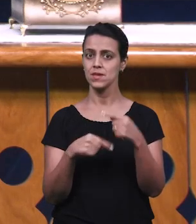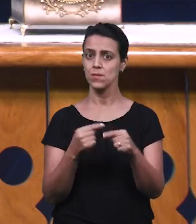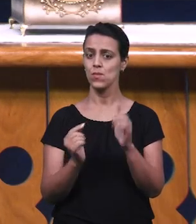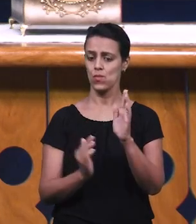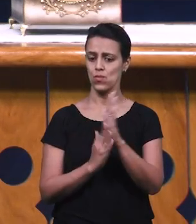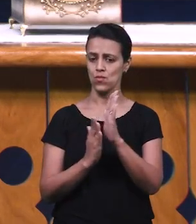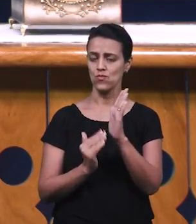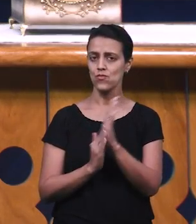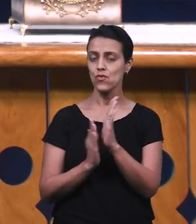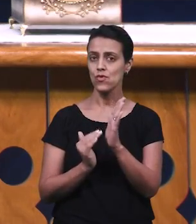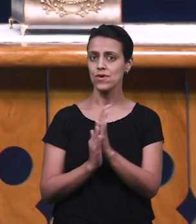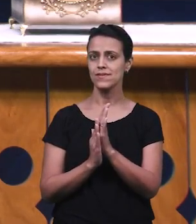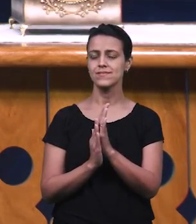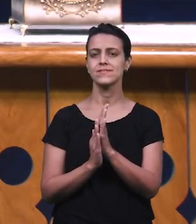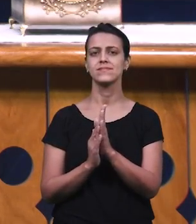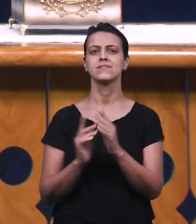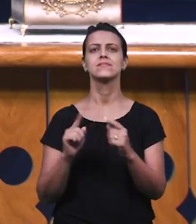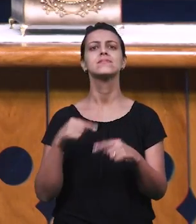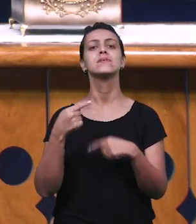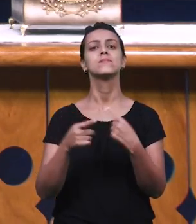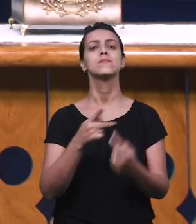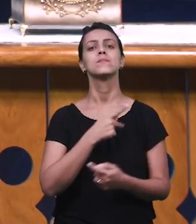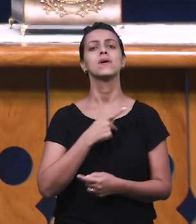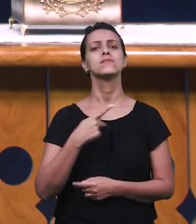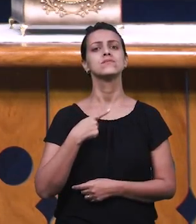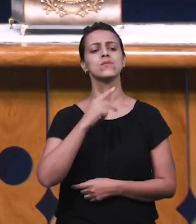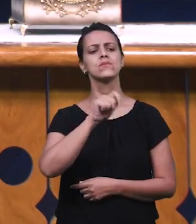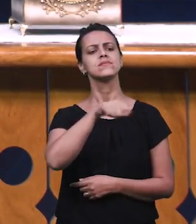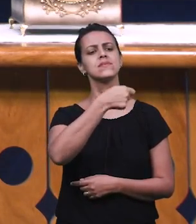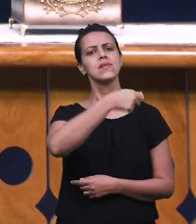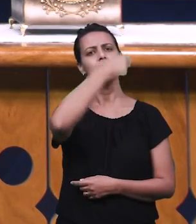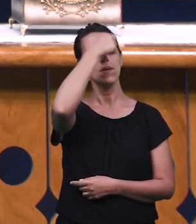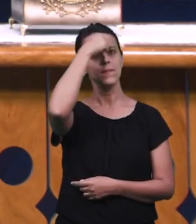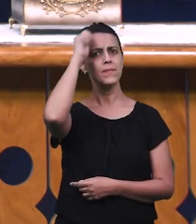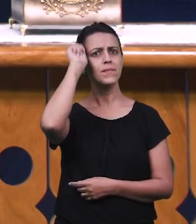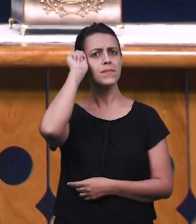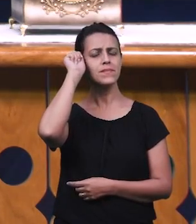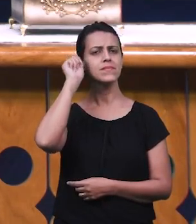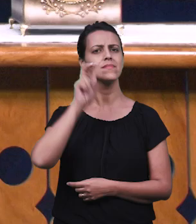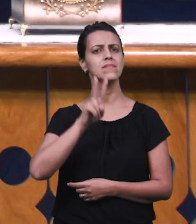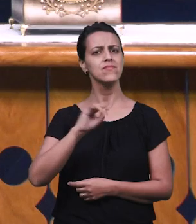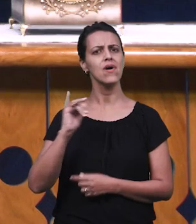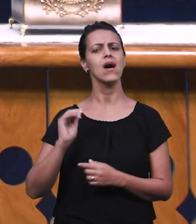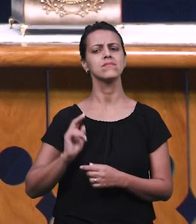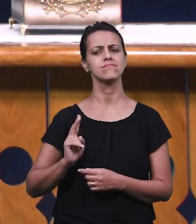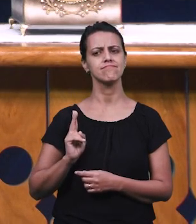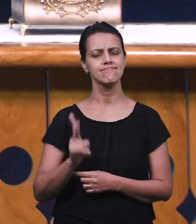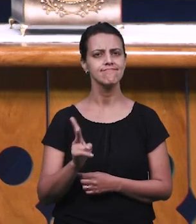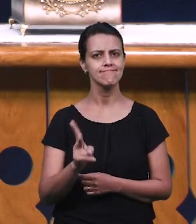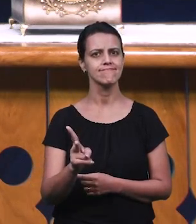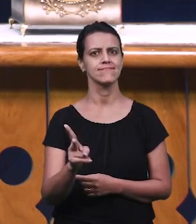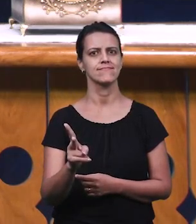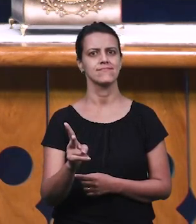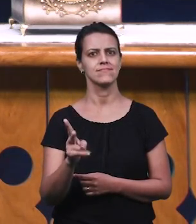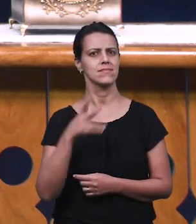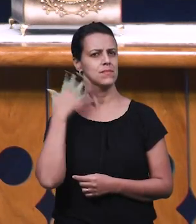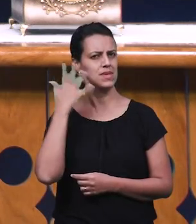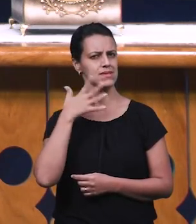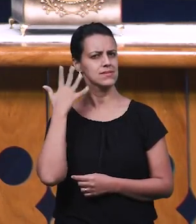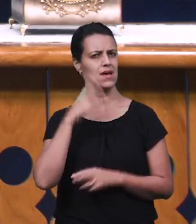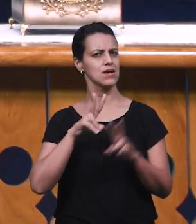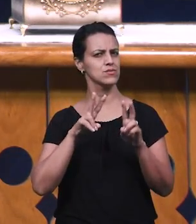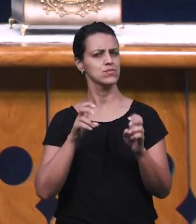um louvor e em seguida o pastor Amadeu dará continuidade à